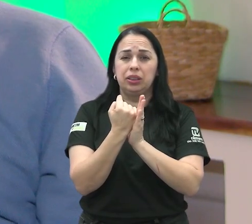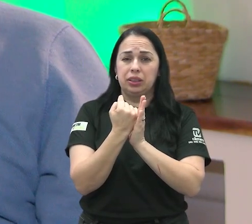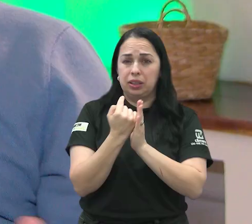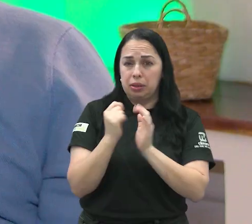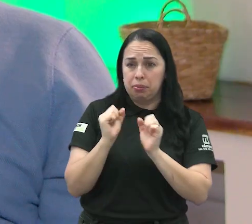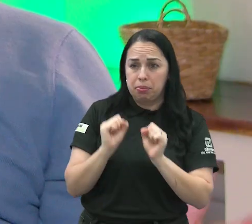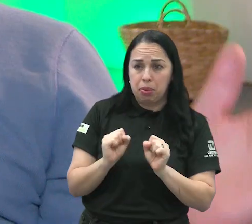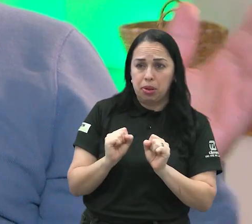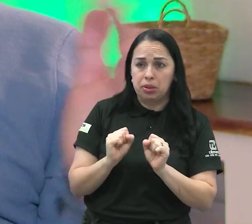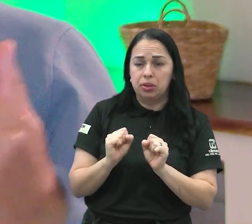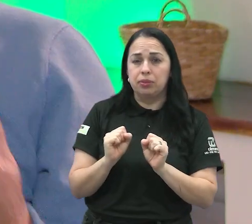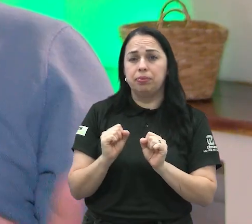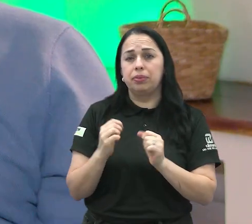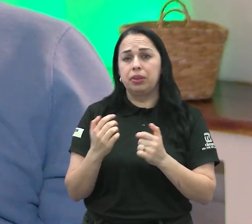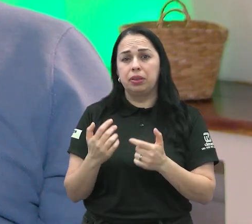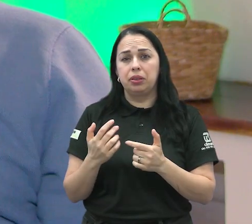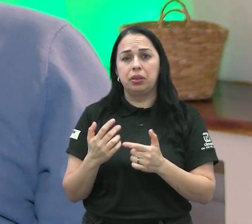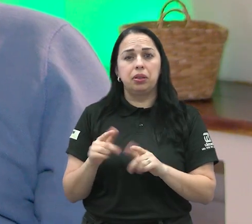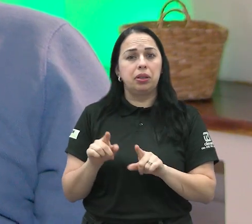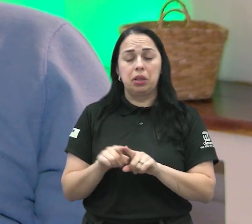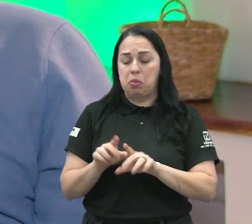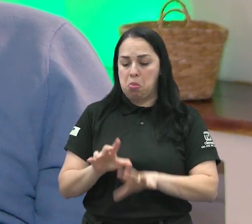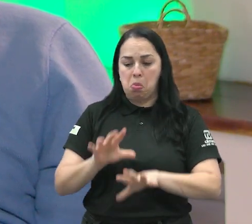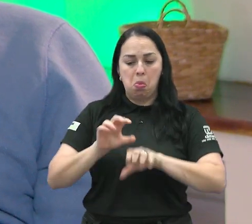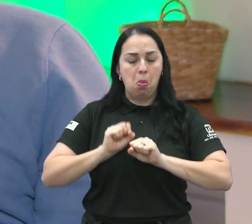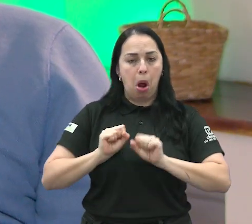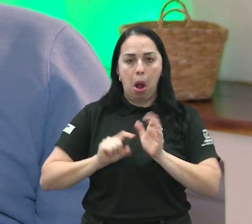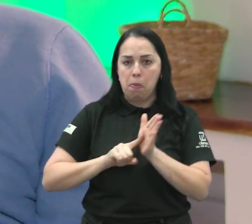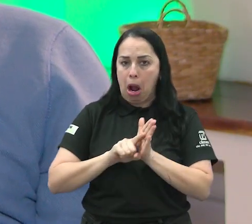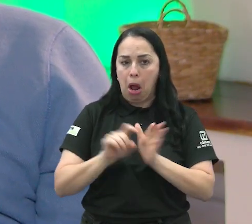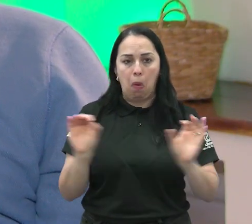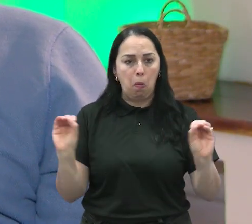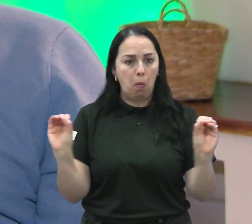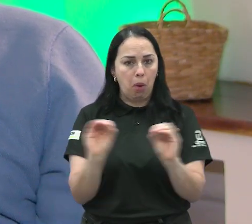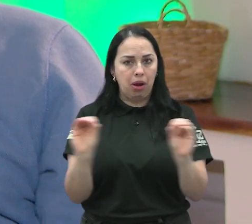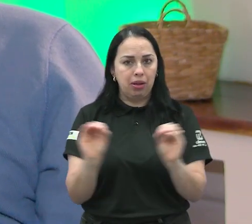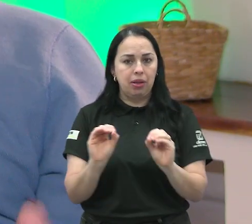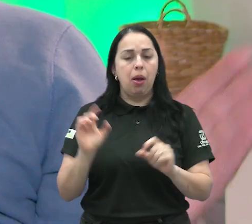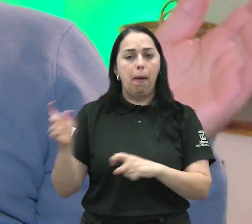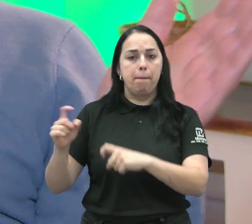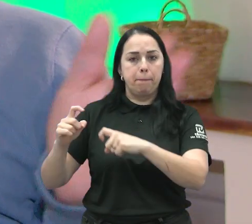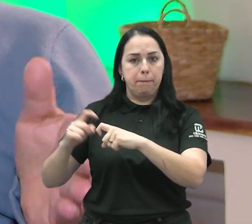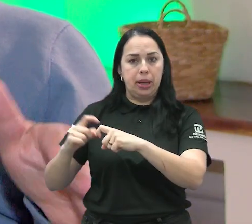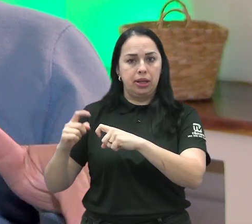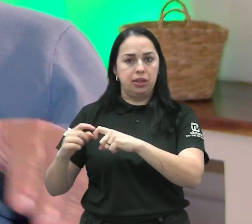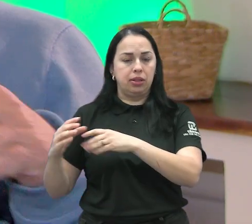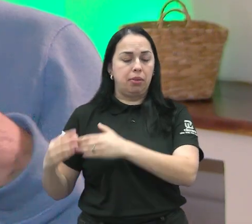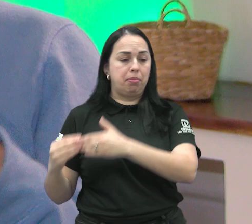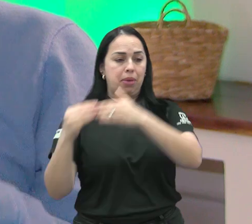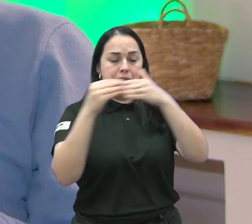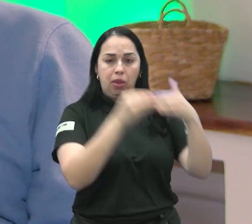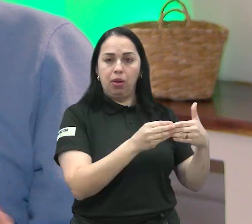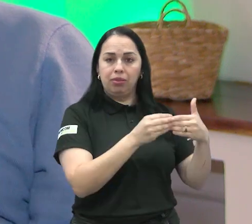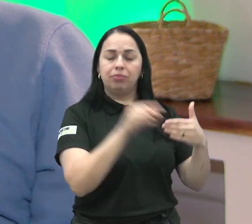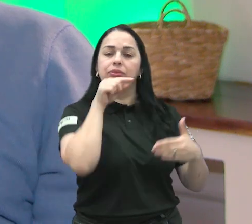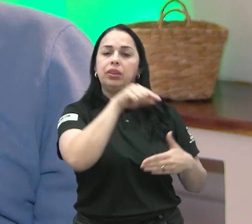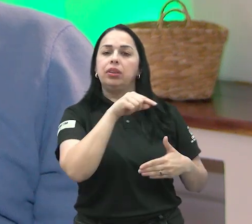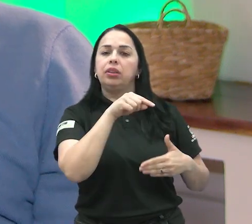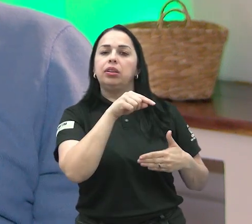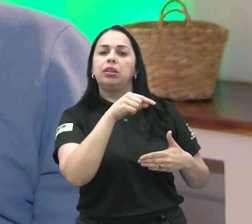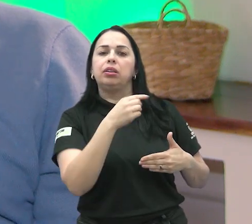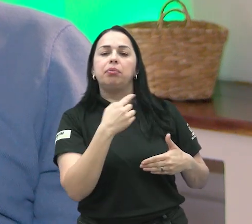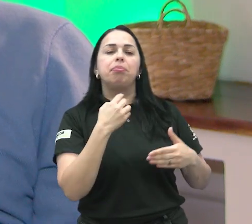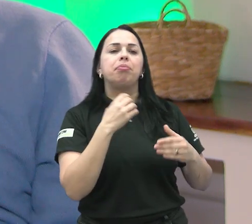exames possíveis que poderiam gerar infecção. Eu não tinha nenhuma infecção. O infectologista me mandou para o médico